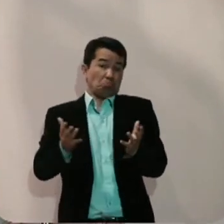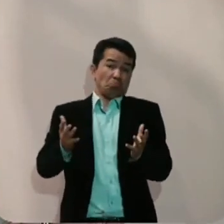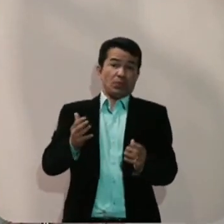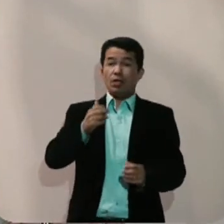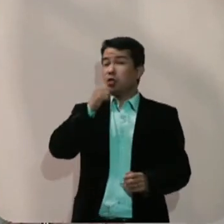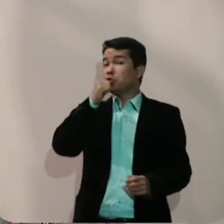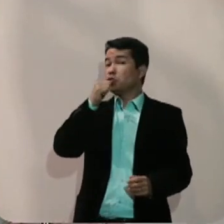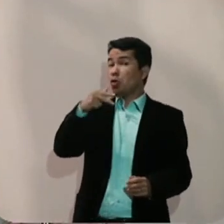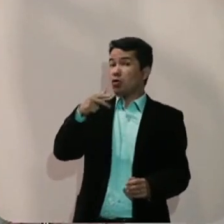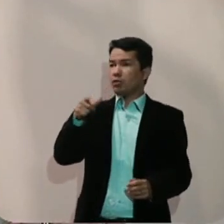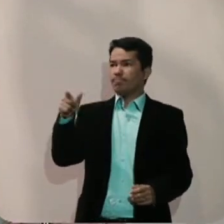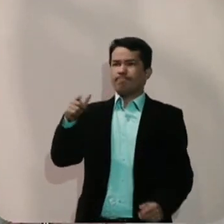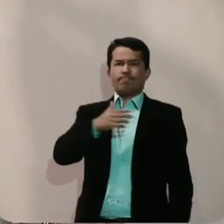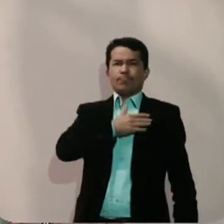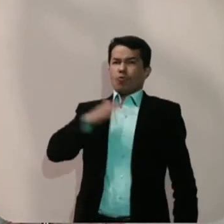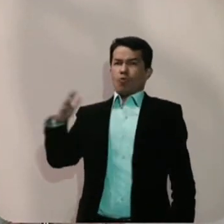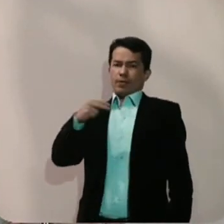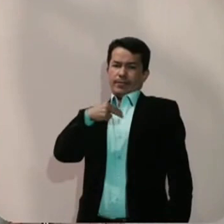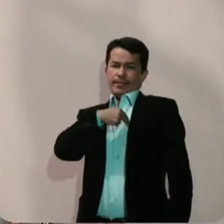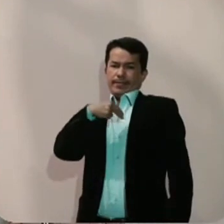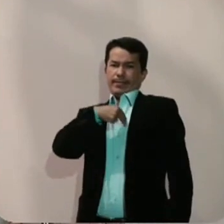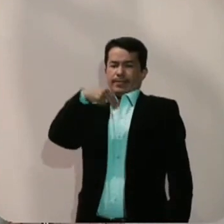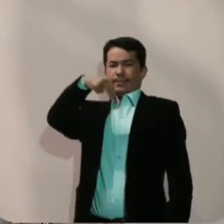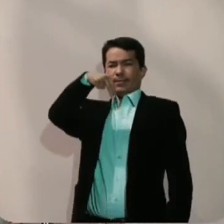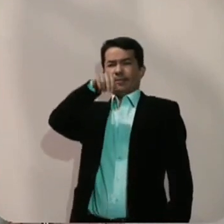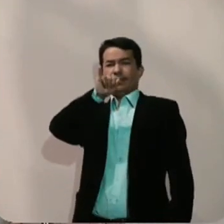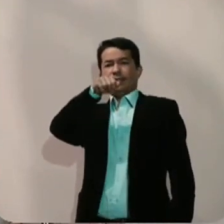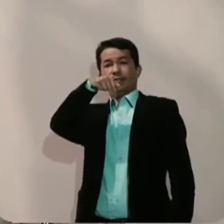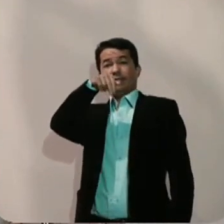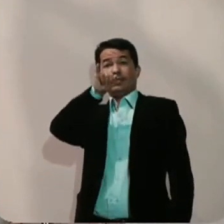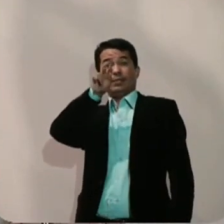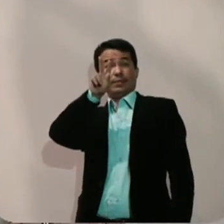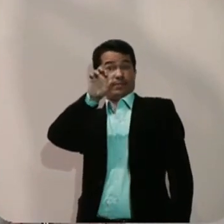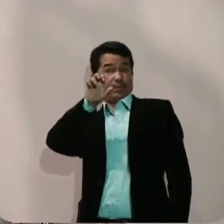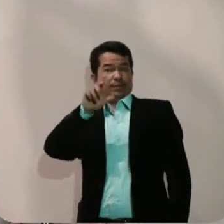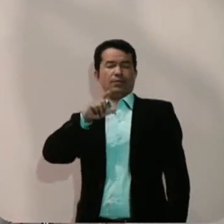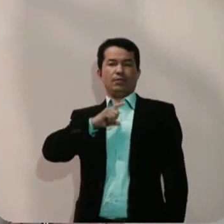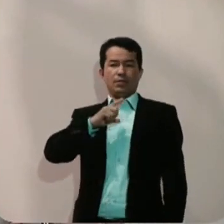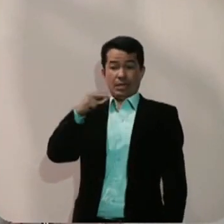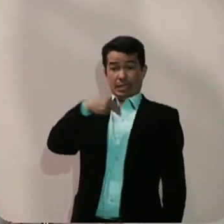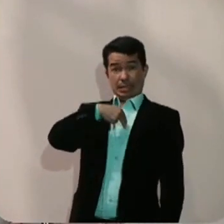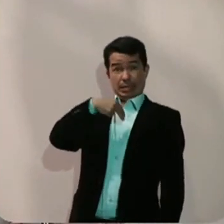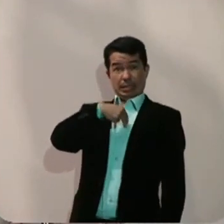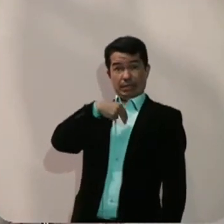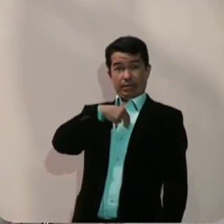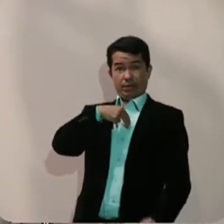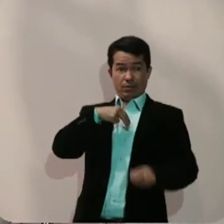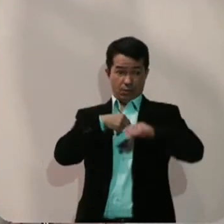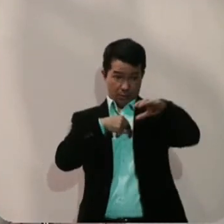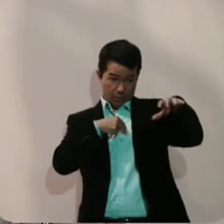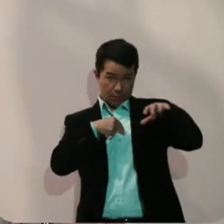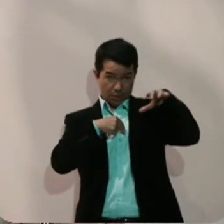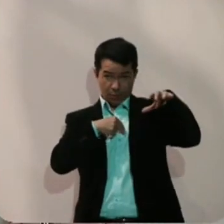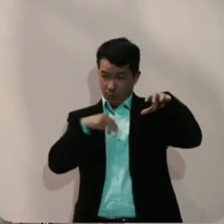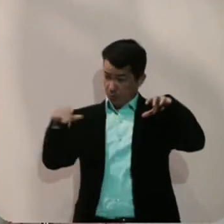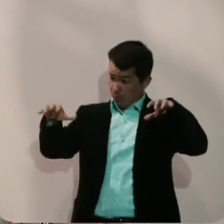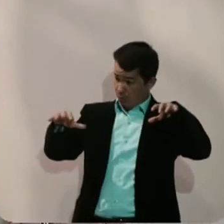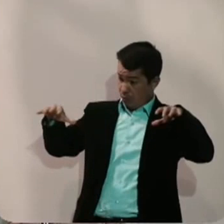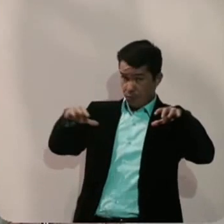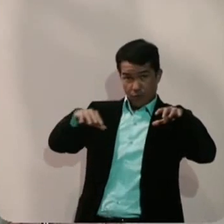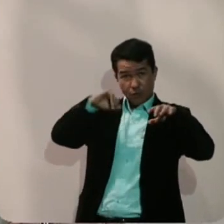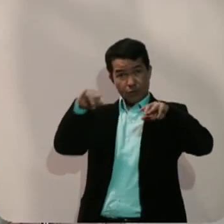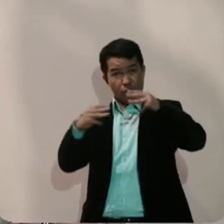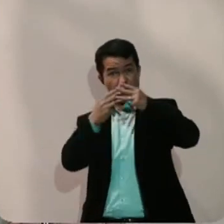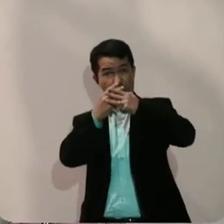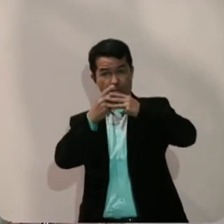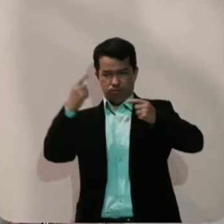cidade de Nínive, porque ele não gostava dos ninivitas. Os ninivitas eram inimigos dos israelitas, e eles eram um povo